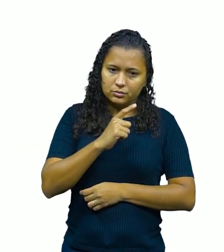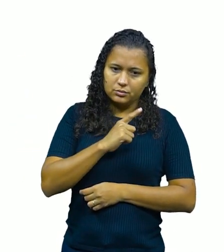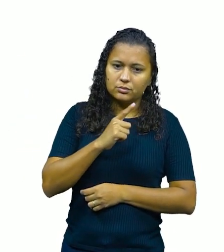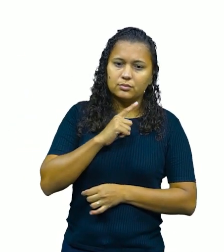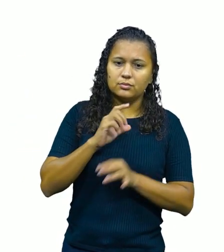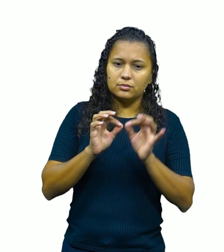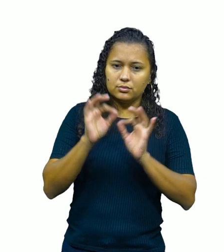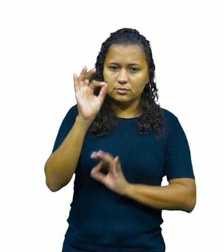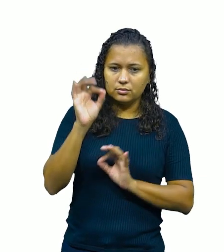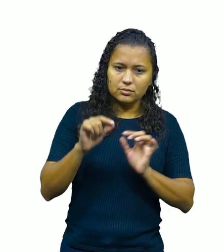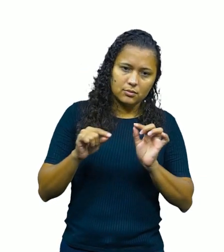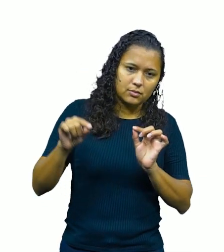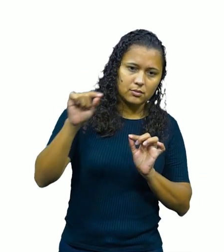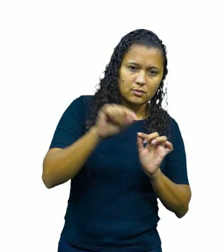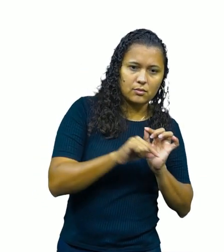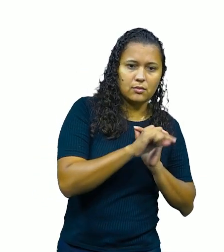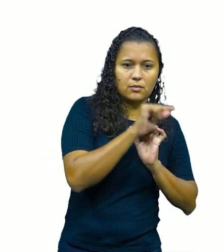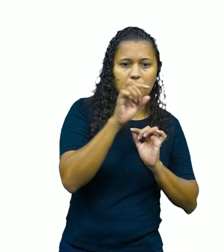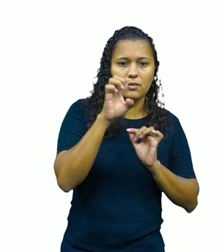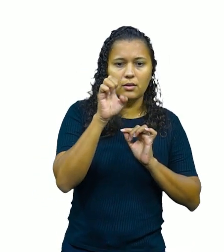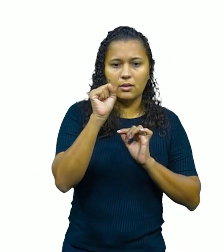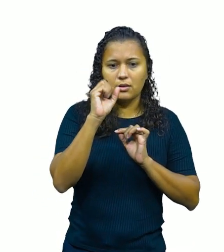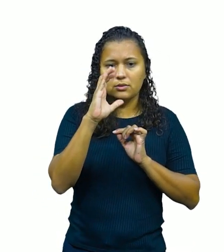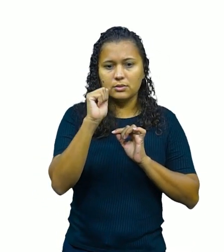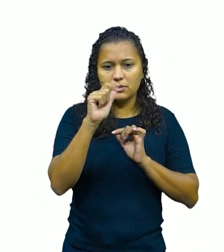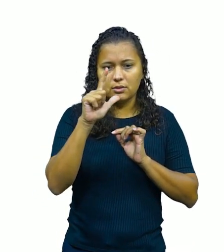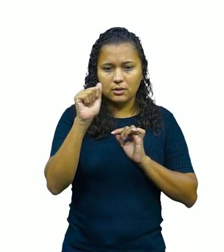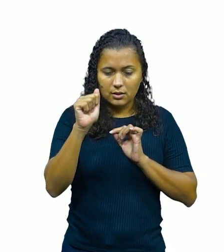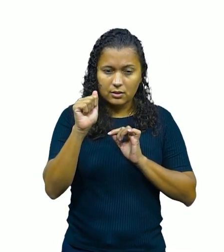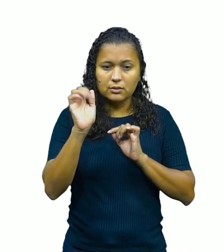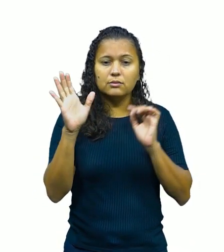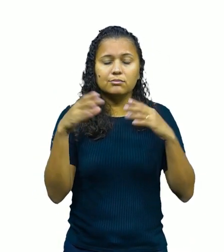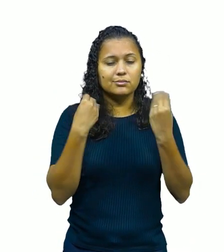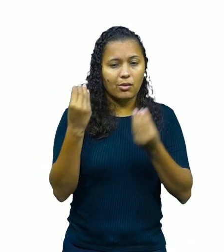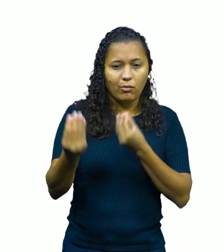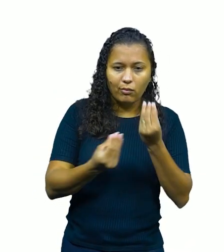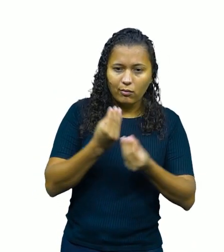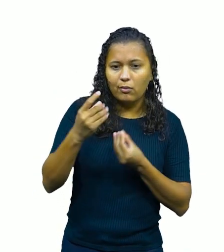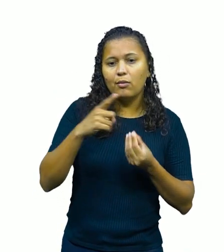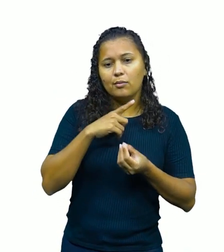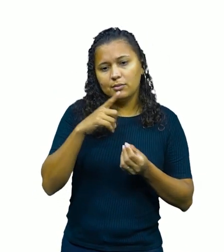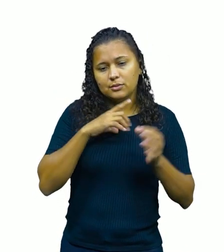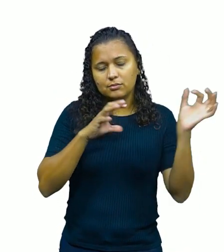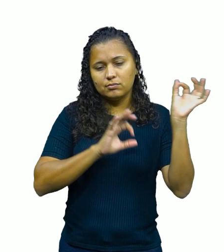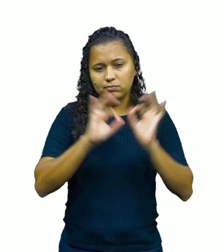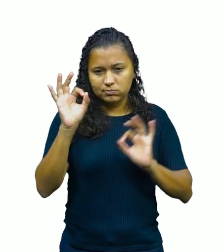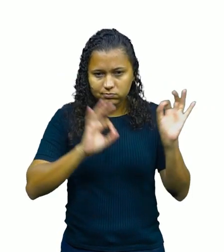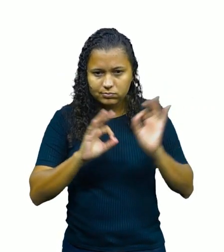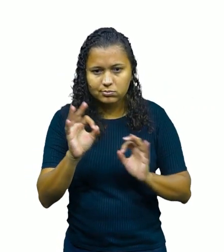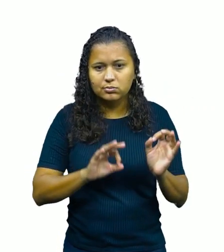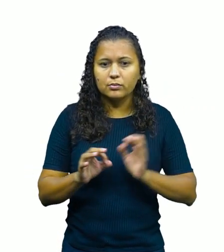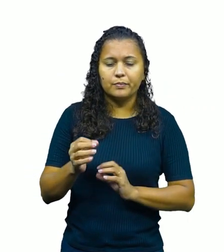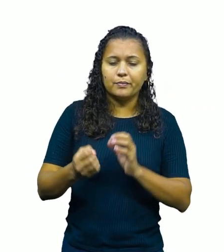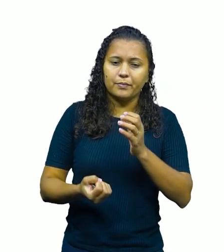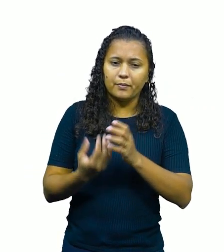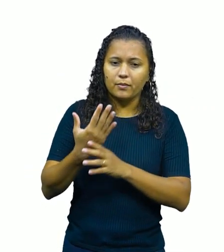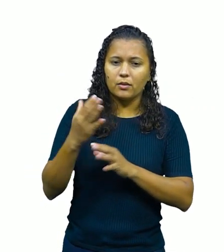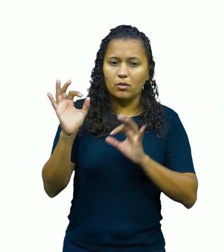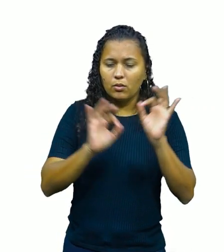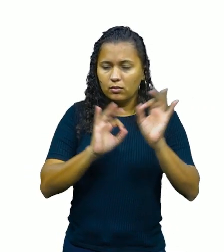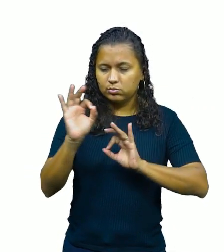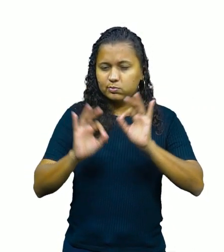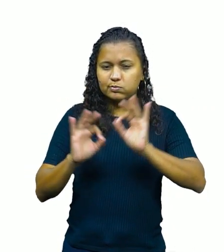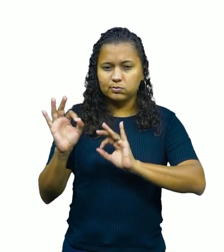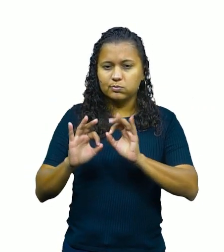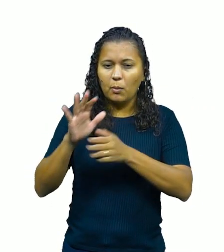pela escala e aí você tem o terminal do capilar, que é por onde esse mercúrio vai estar passando, gerando